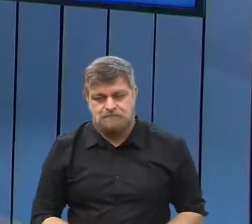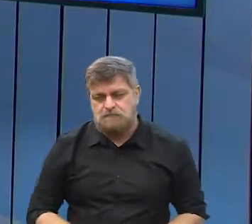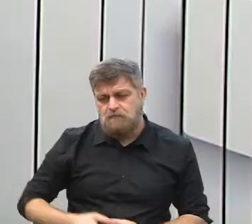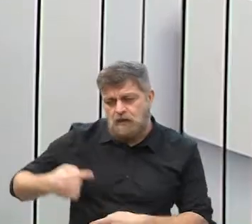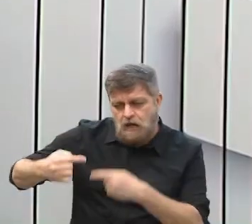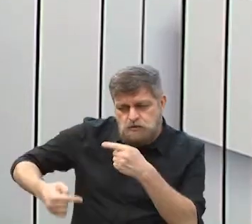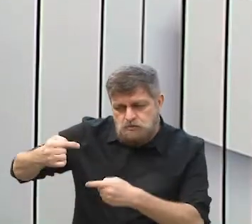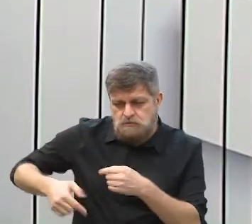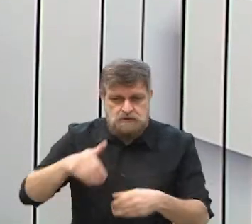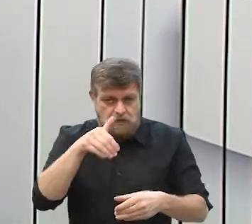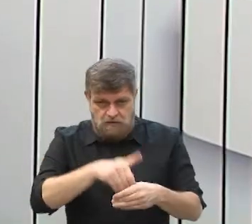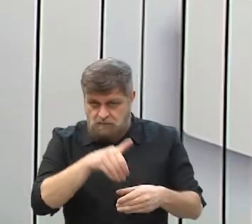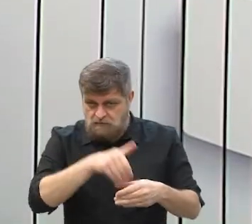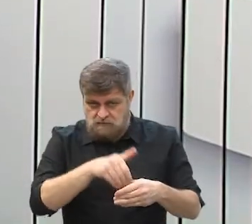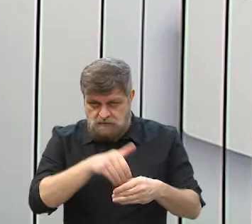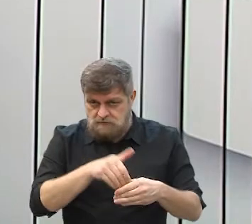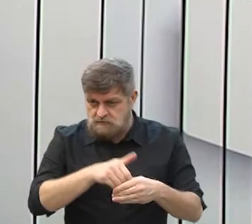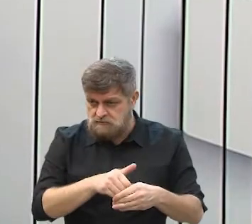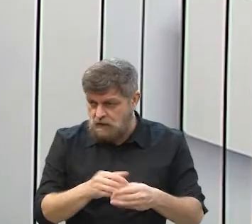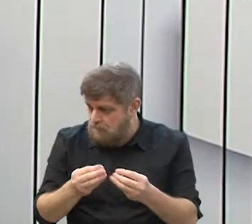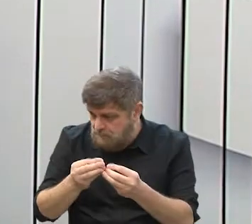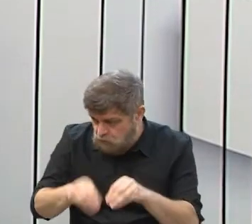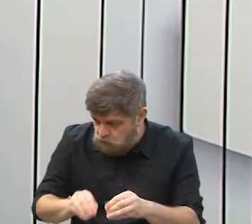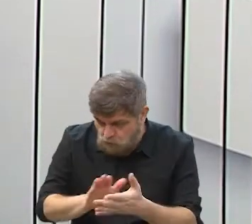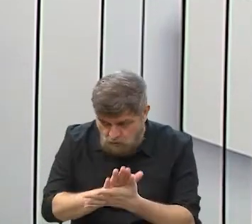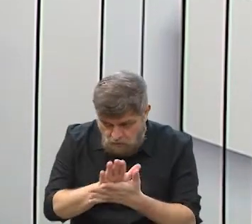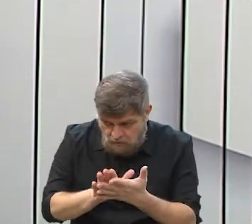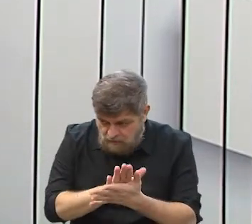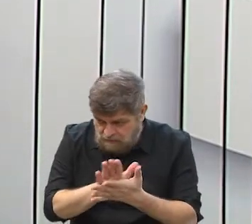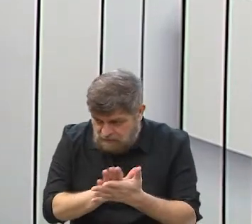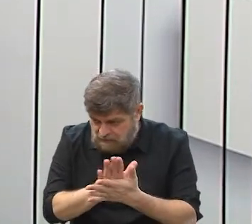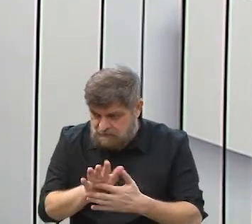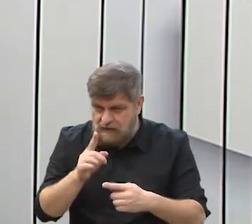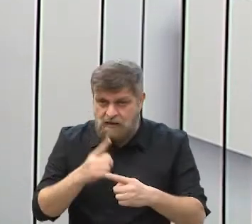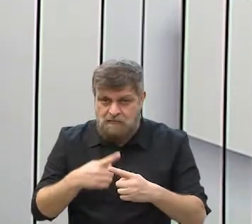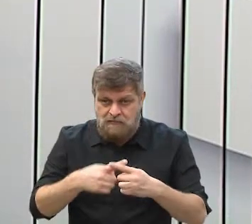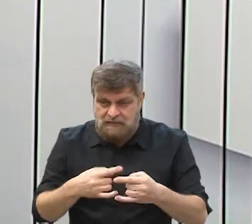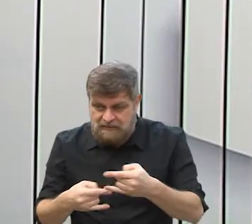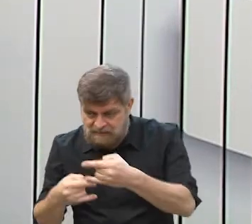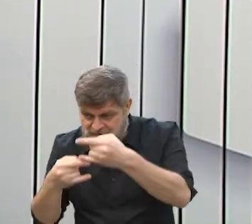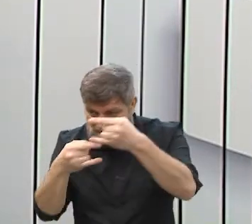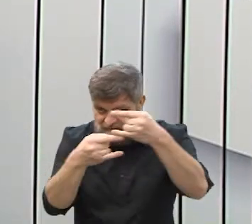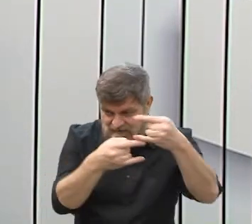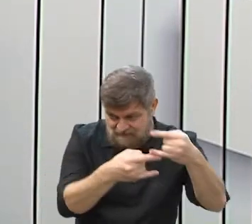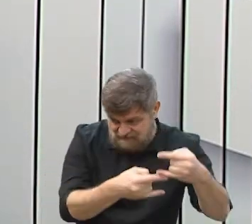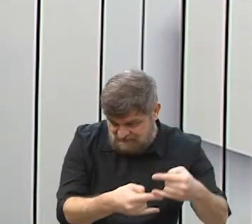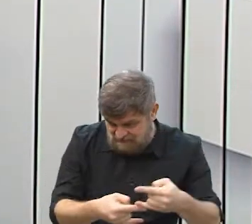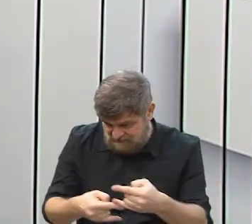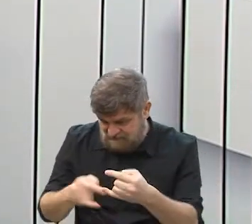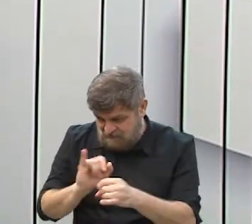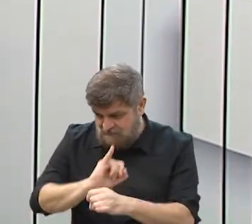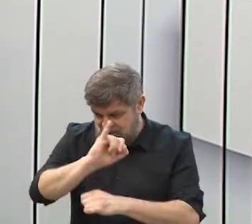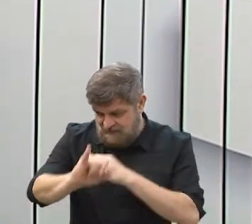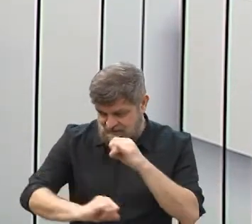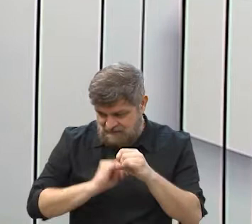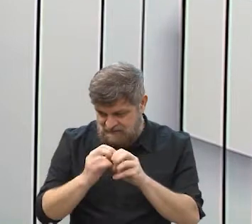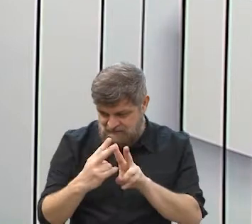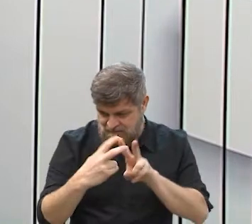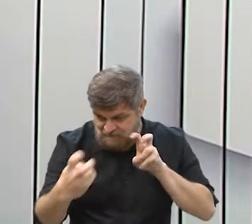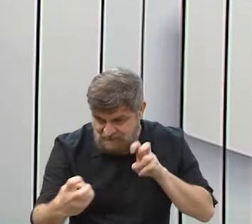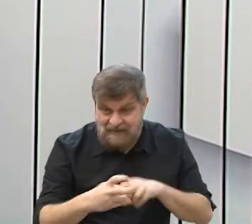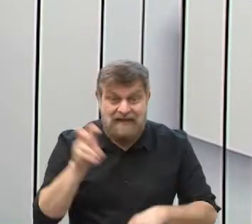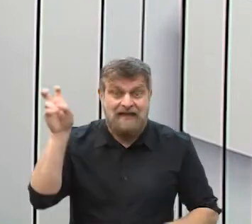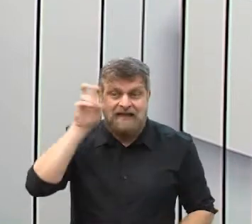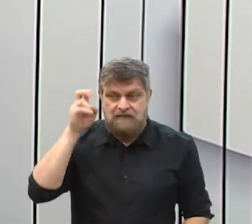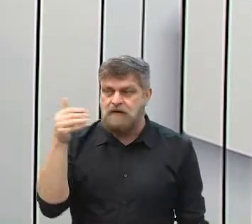discussões e votações não estão sendo prejudicadas por conta das reuniões acontecerem de forma virtual. Toda